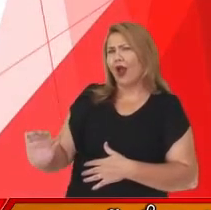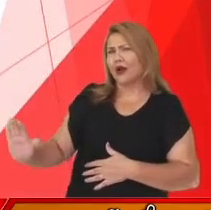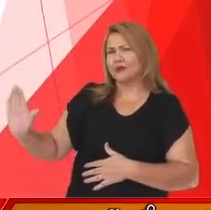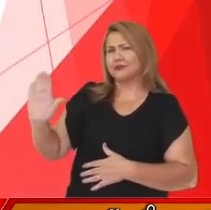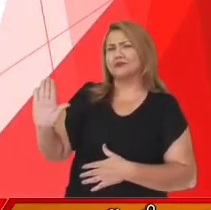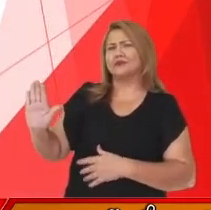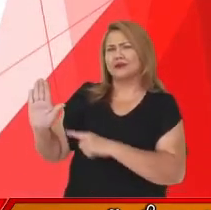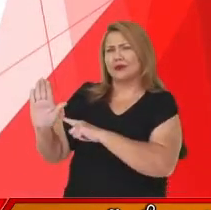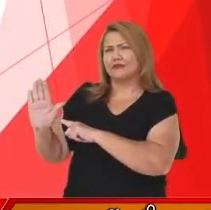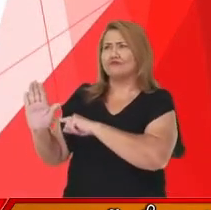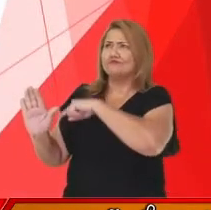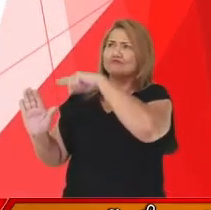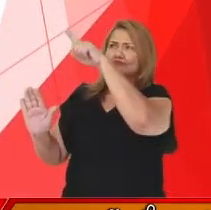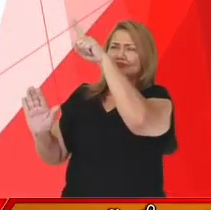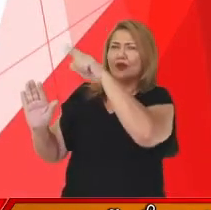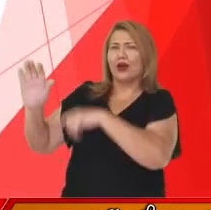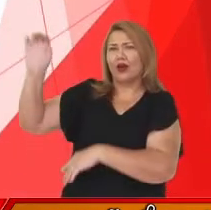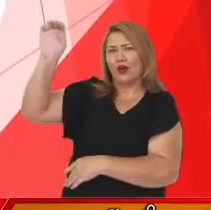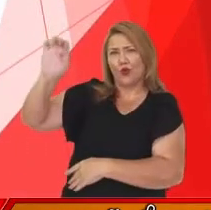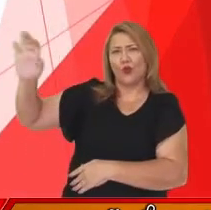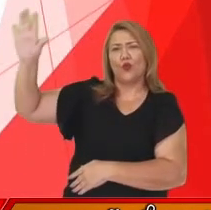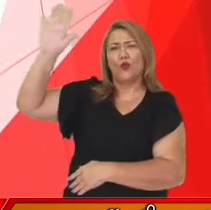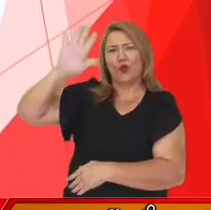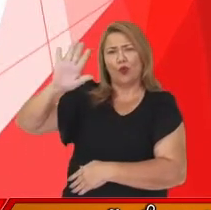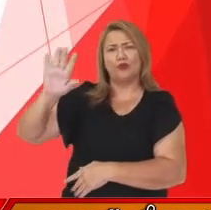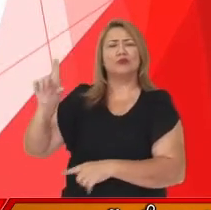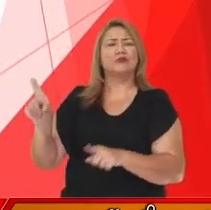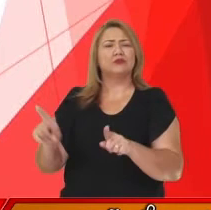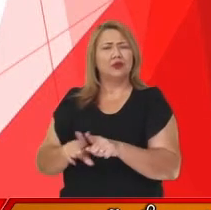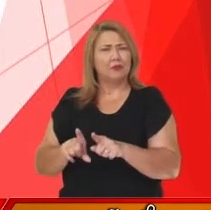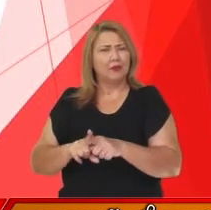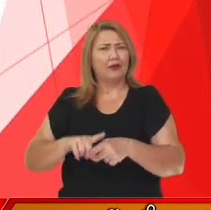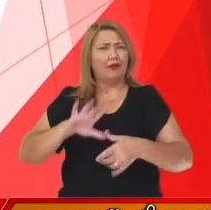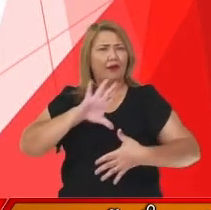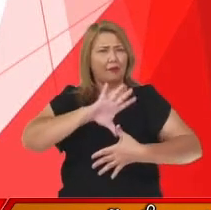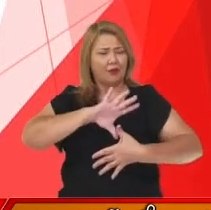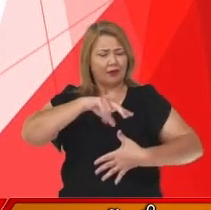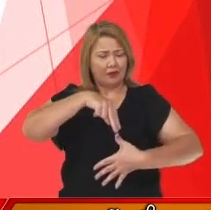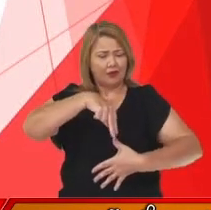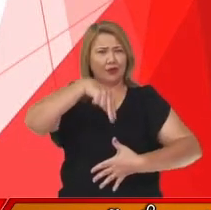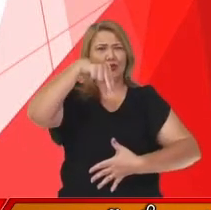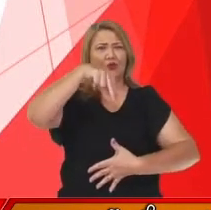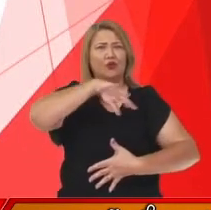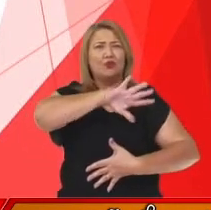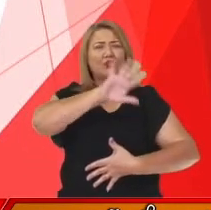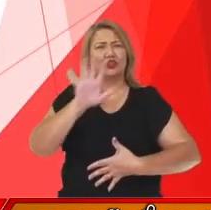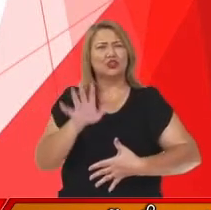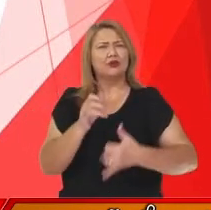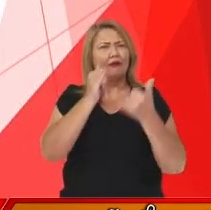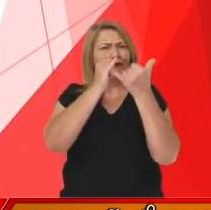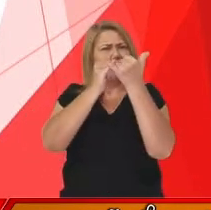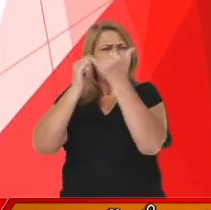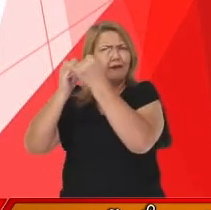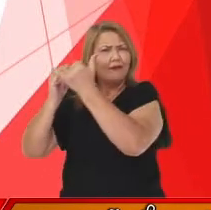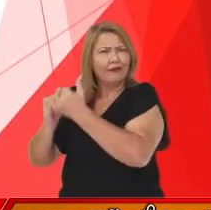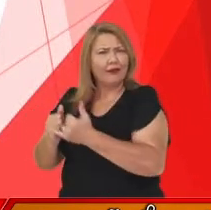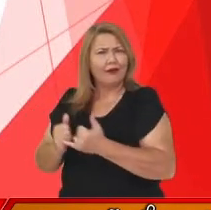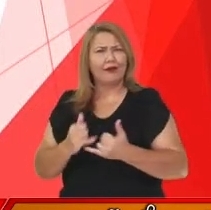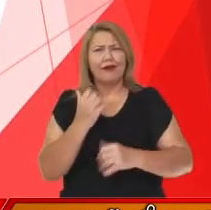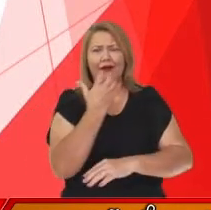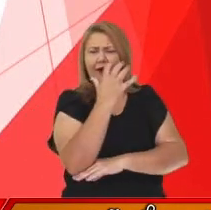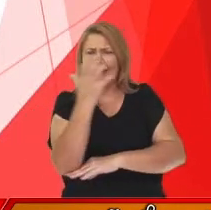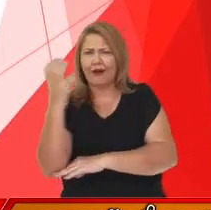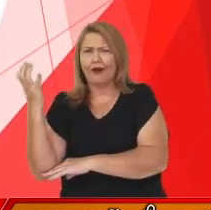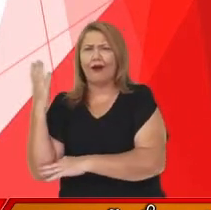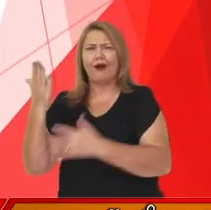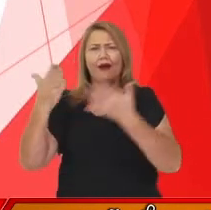Ásia e da Europa né também na América do Norte apresentam semelhanças entre os biomas